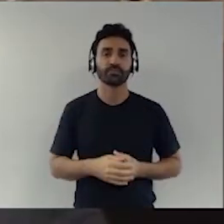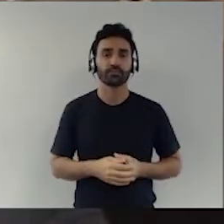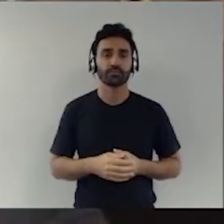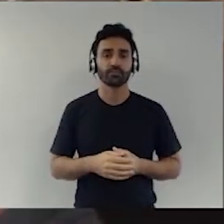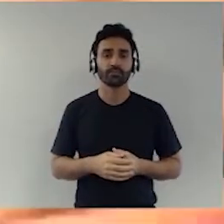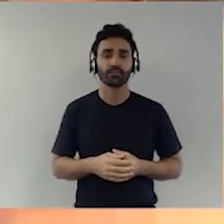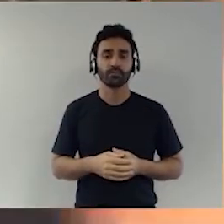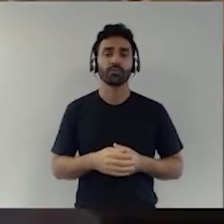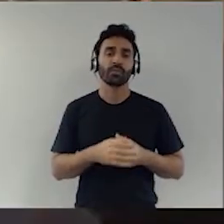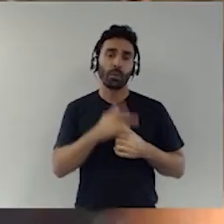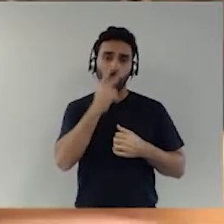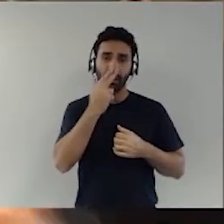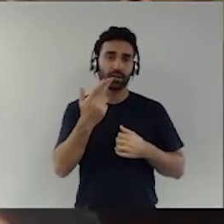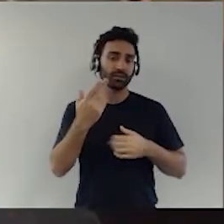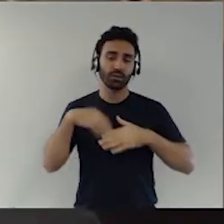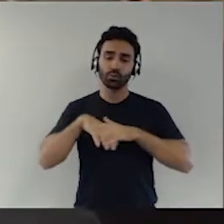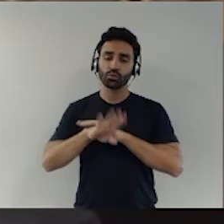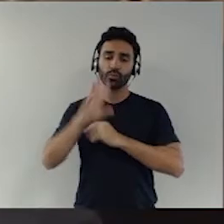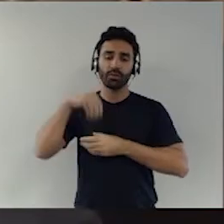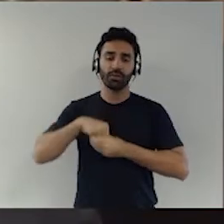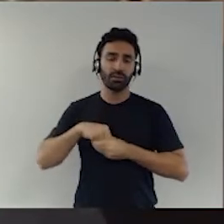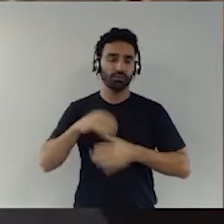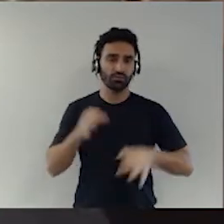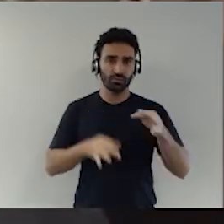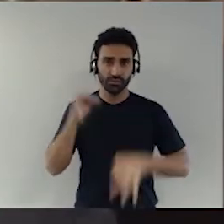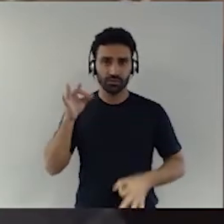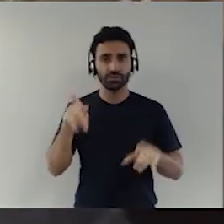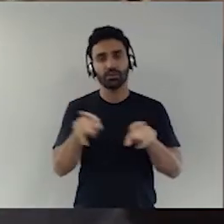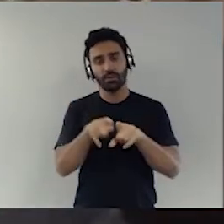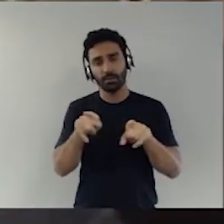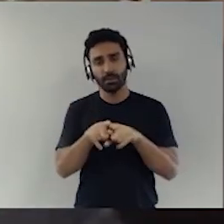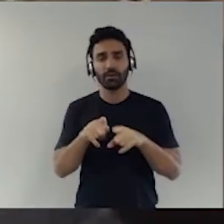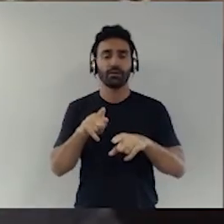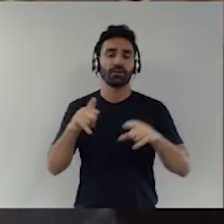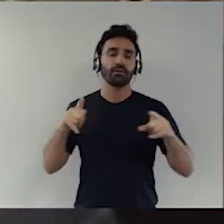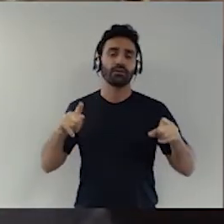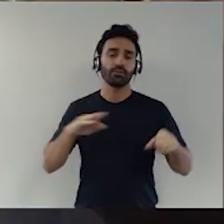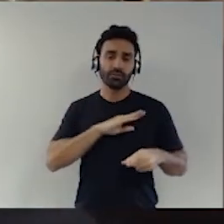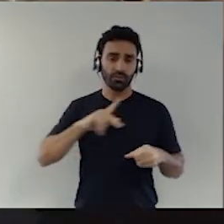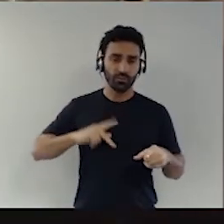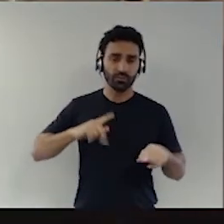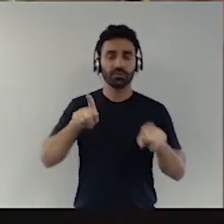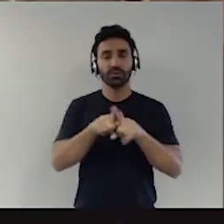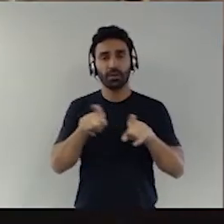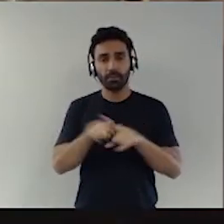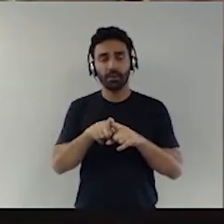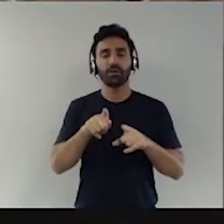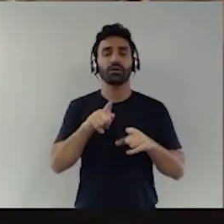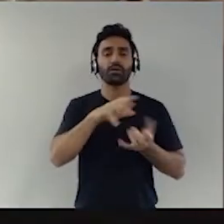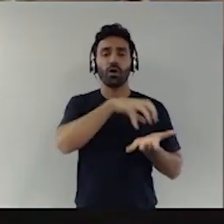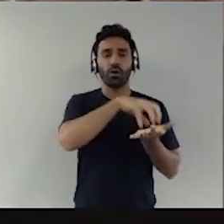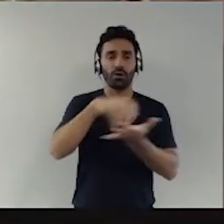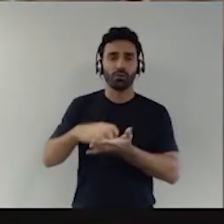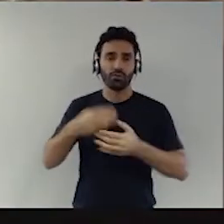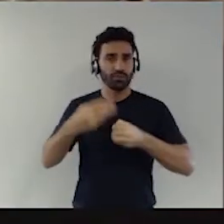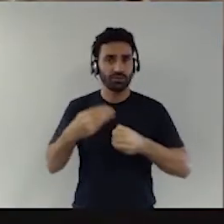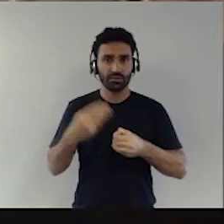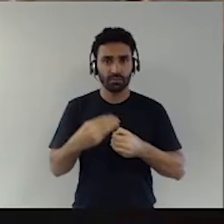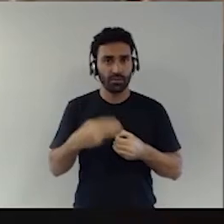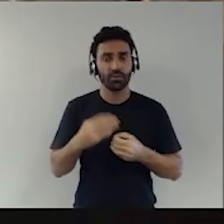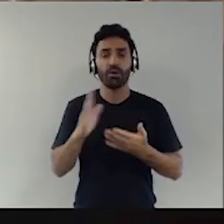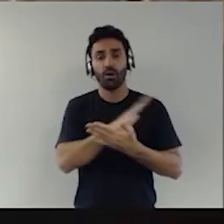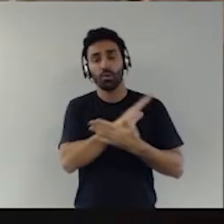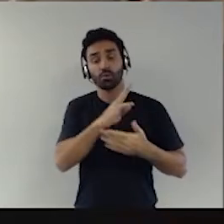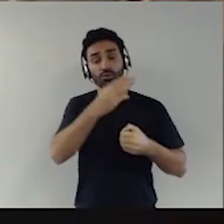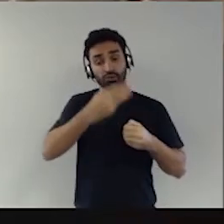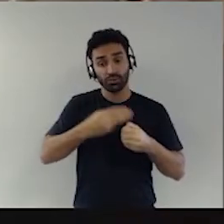se incorporou à rotina do Poder Judiciário, do próprio Ministério Público e dos órgãos municipais, diretamente. Alguns municípios